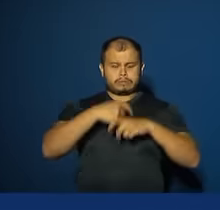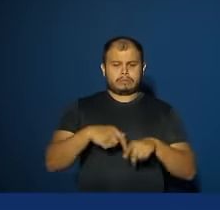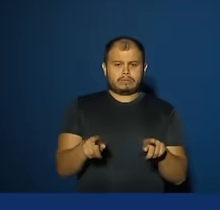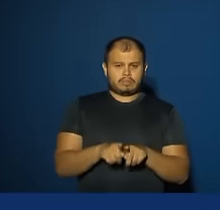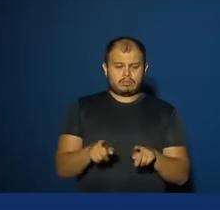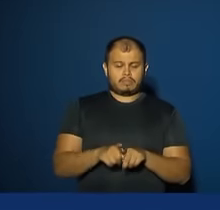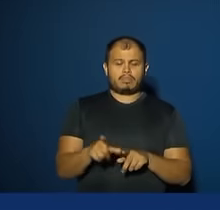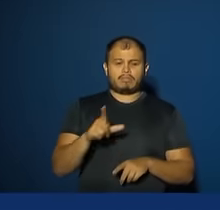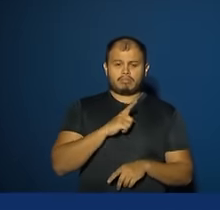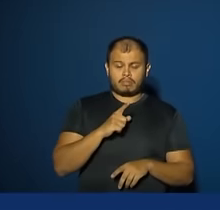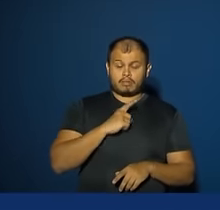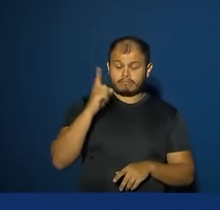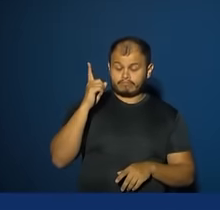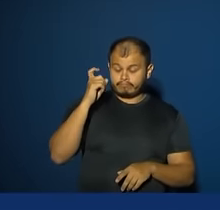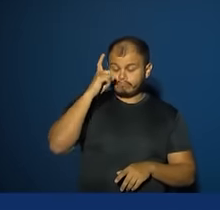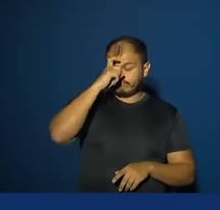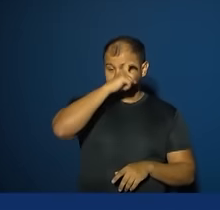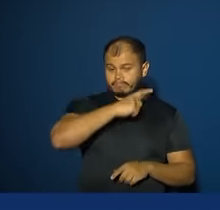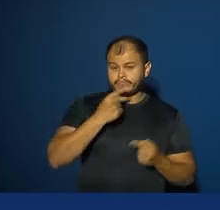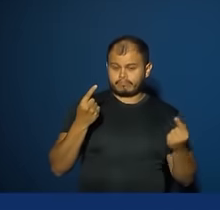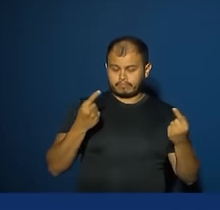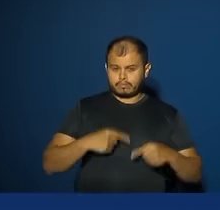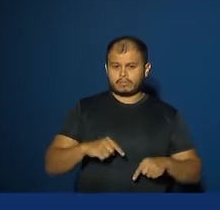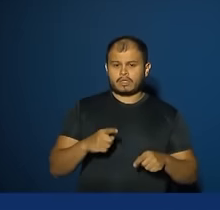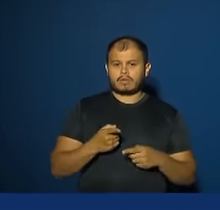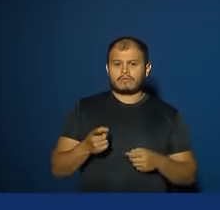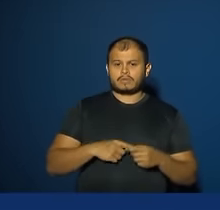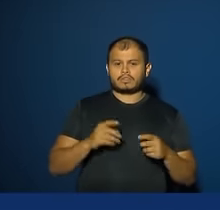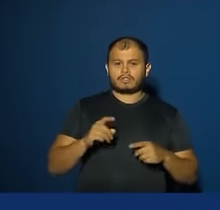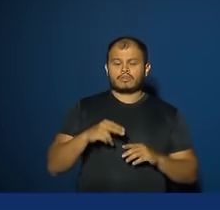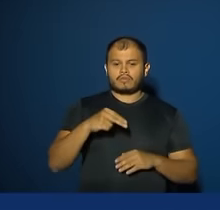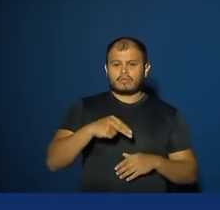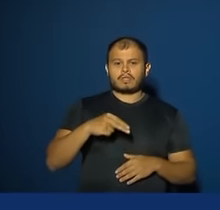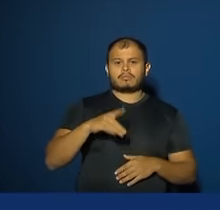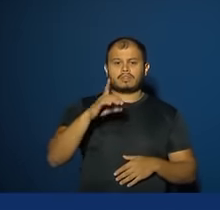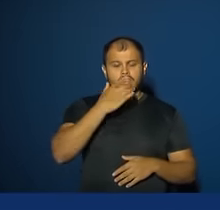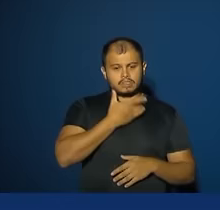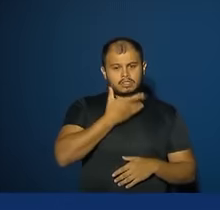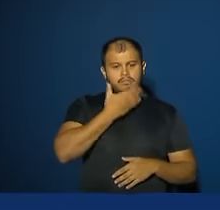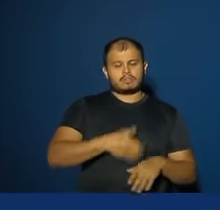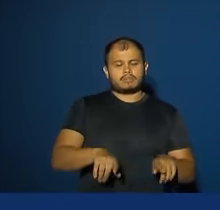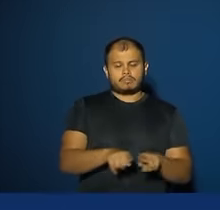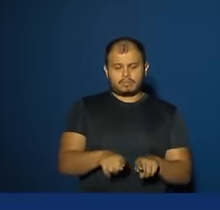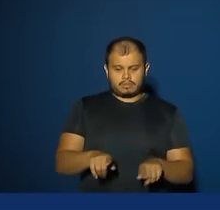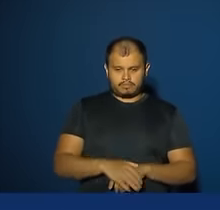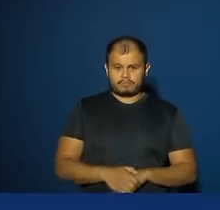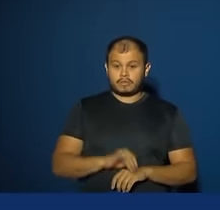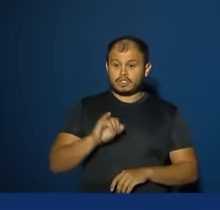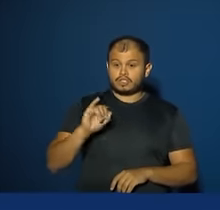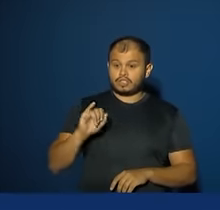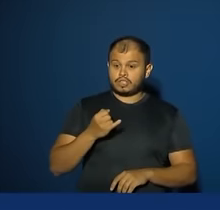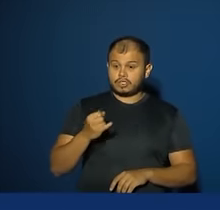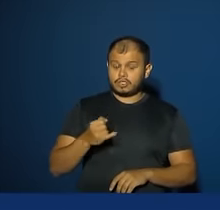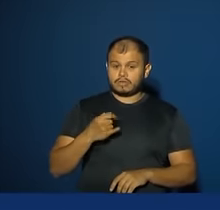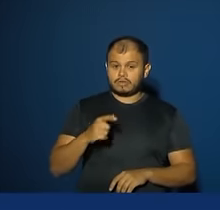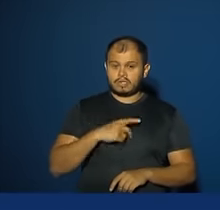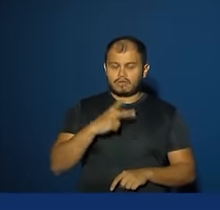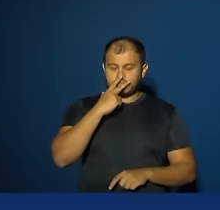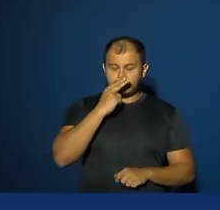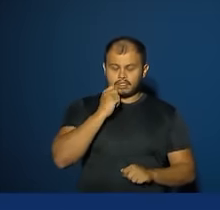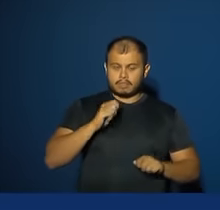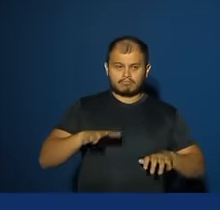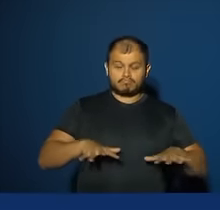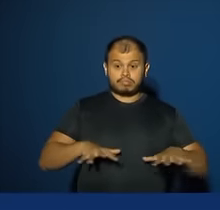mercados. E as taxas voltaram bastante em novembro e dezembro, seguido de rally do mercado. Em janeiro, a gente teve aí um sacolejo,